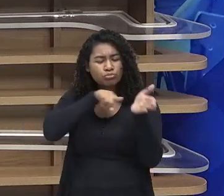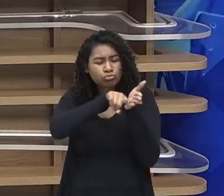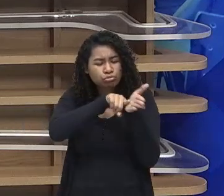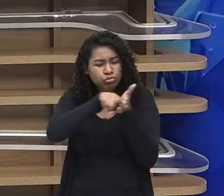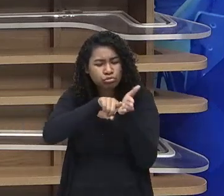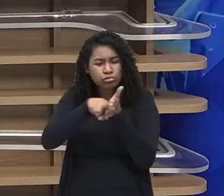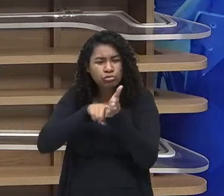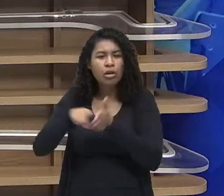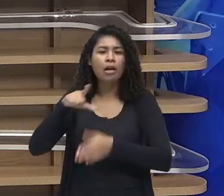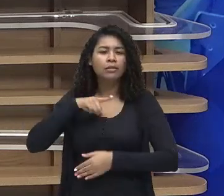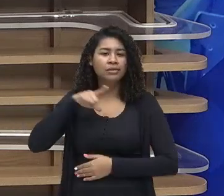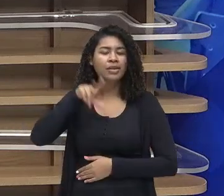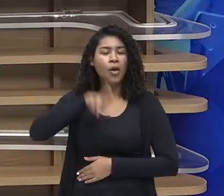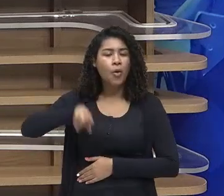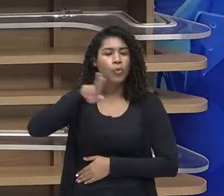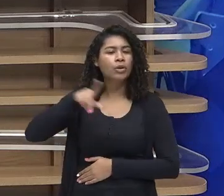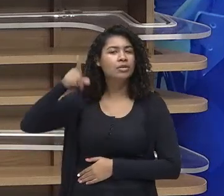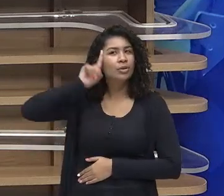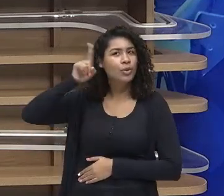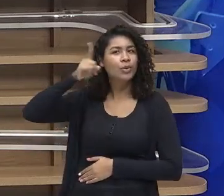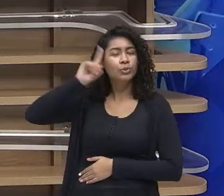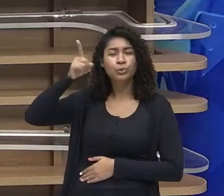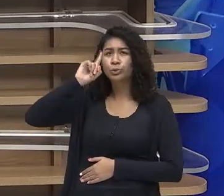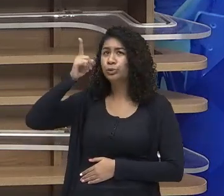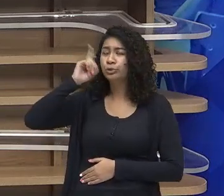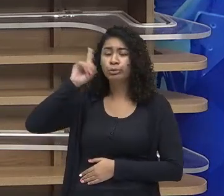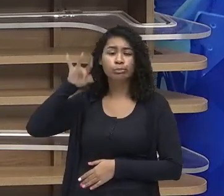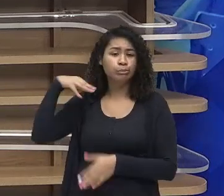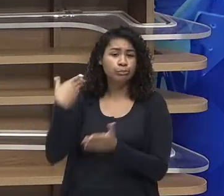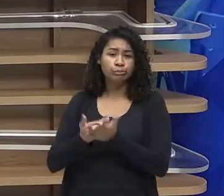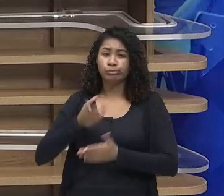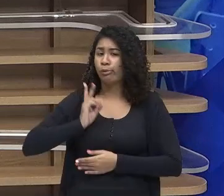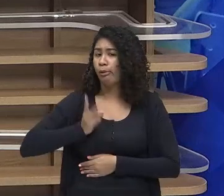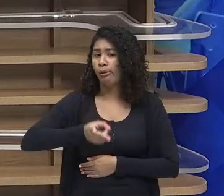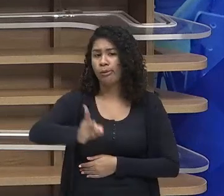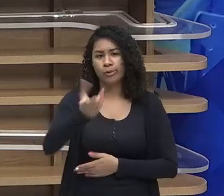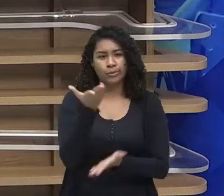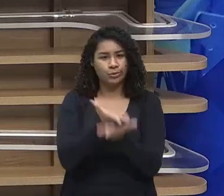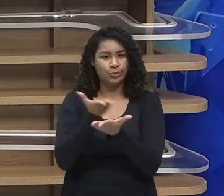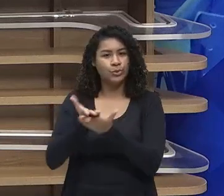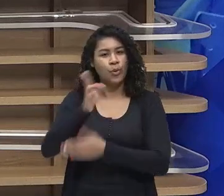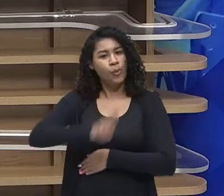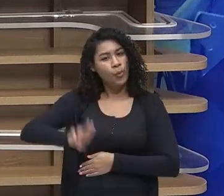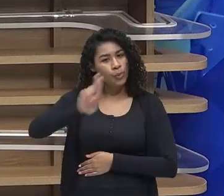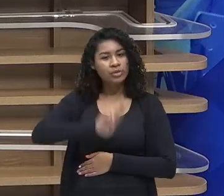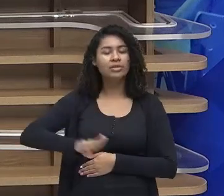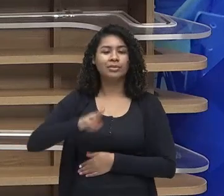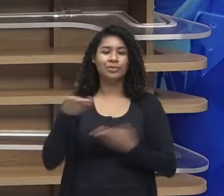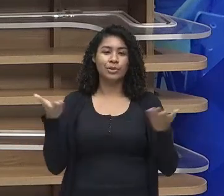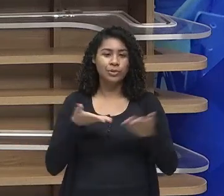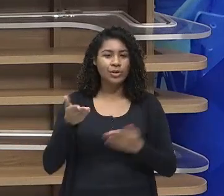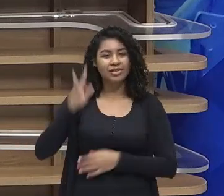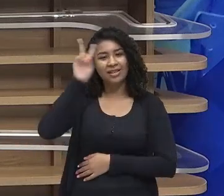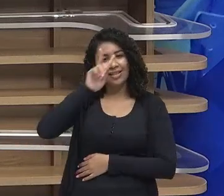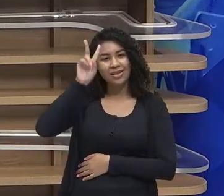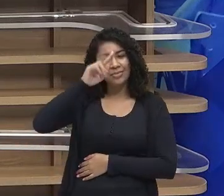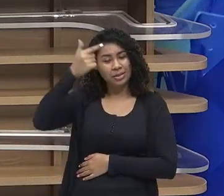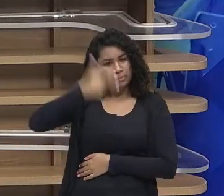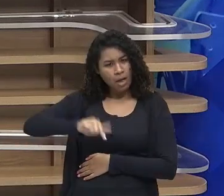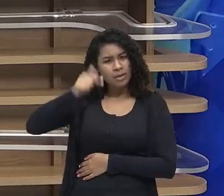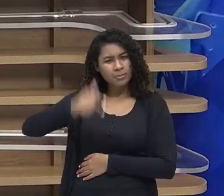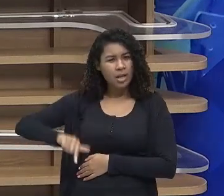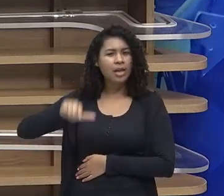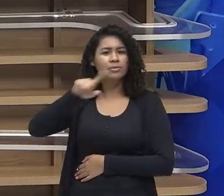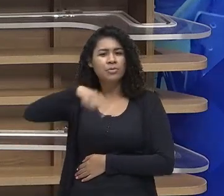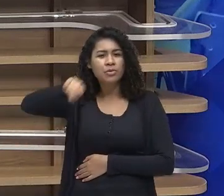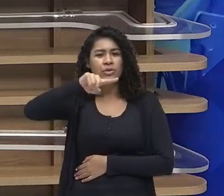estão presentes no nosso dia a dia, sempre, sempre, sempre, sempre. E é isso que nós estamos fazendo aqui hoje, relembrando um pouco mais delas, para que